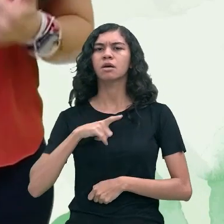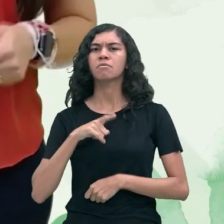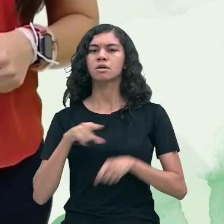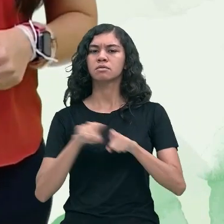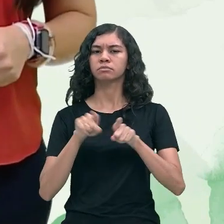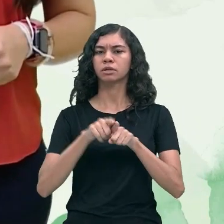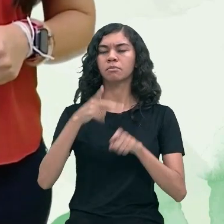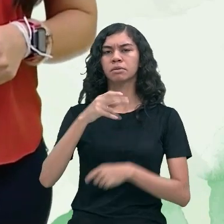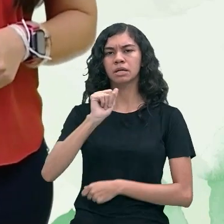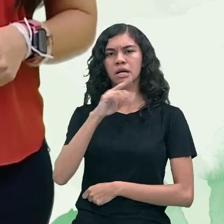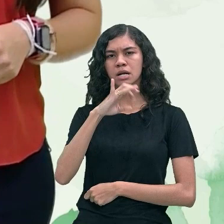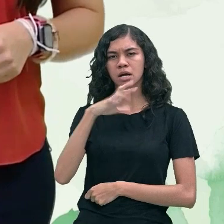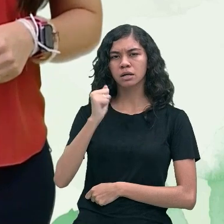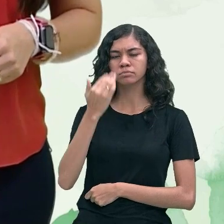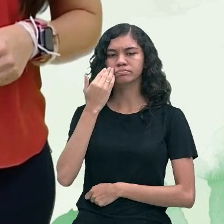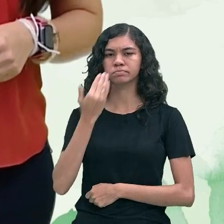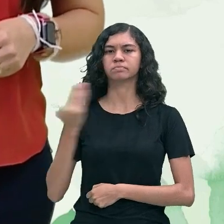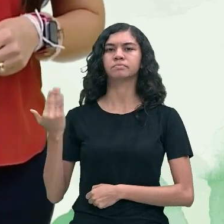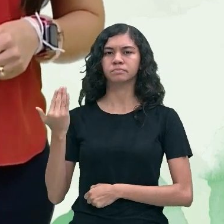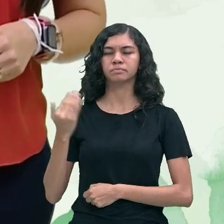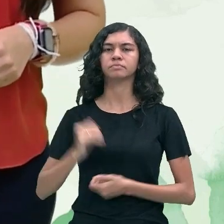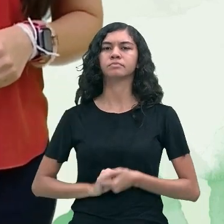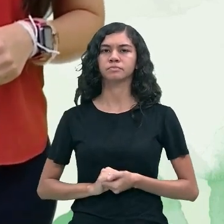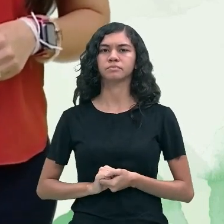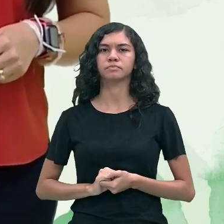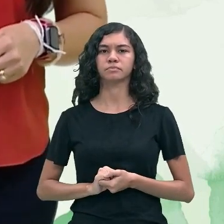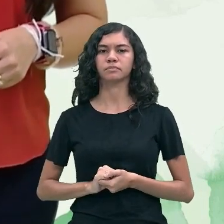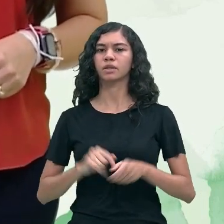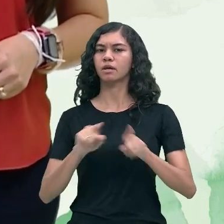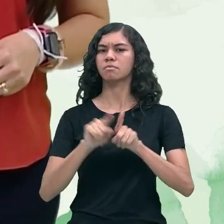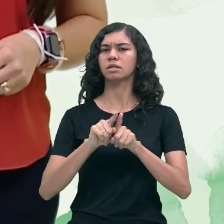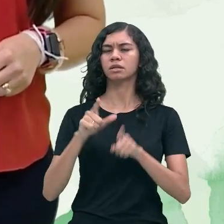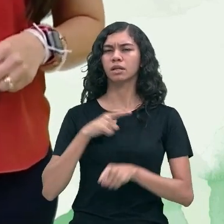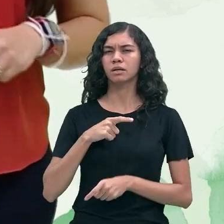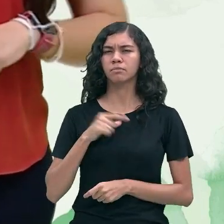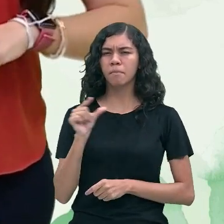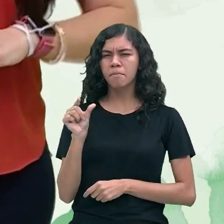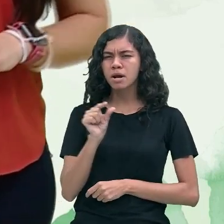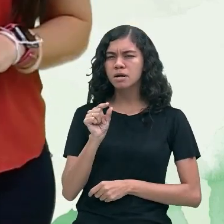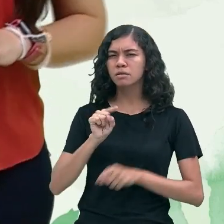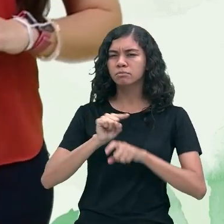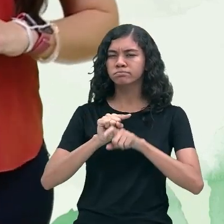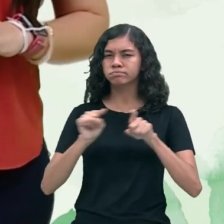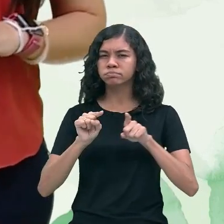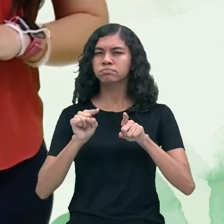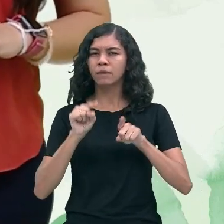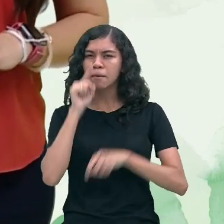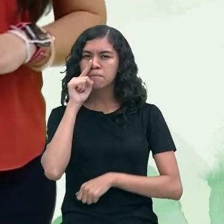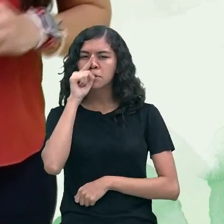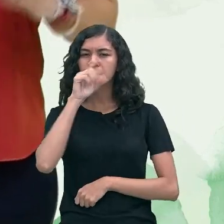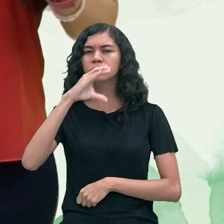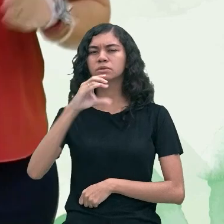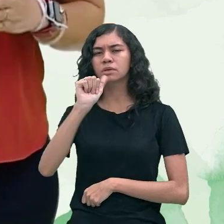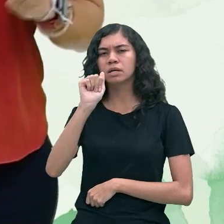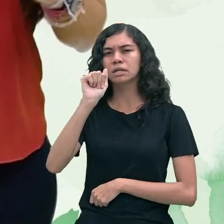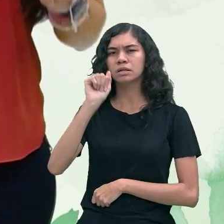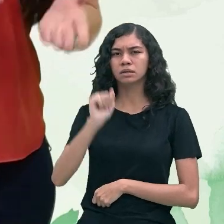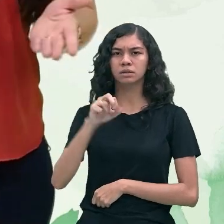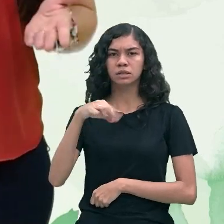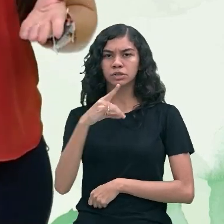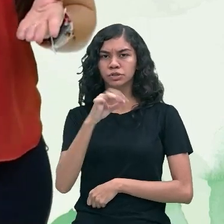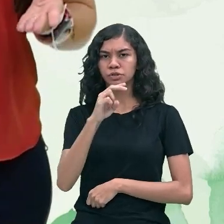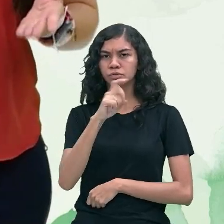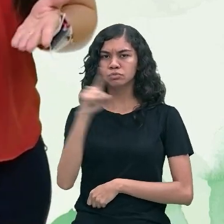o pirarara, a piraíba, e também temos um bagre pequeno, mas muito temido, que é o candiru. Não só